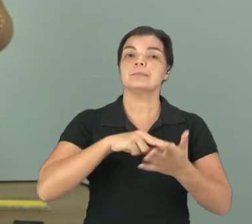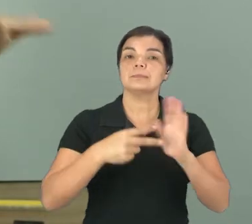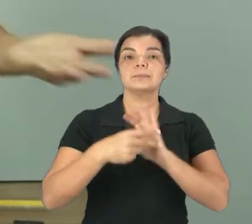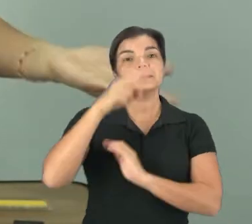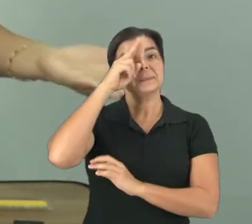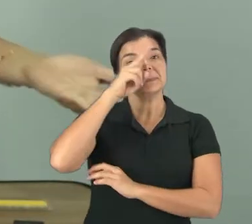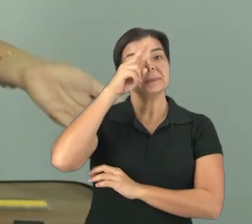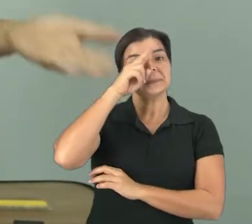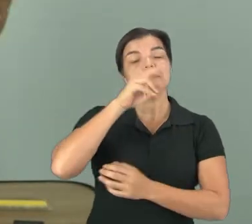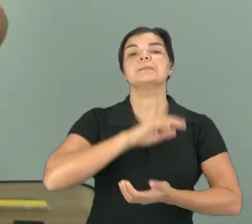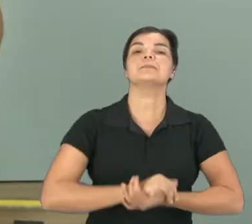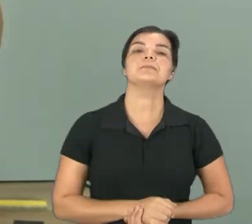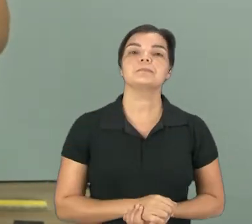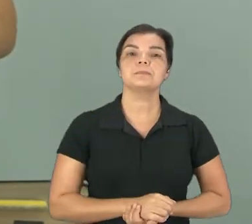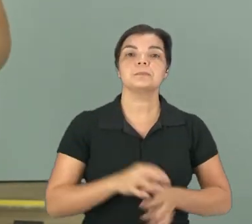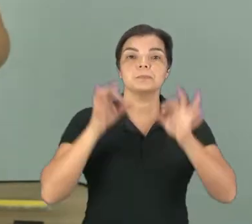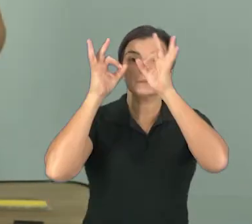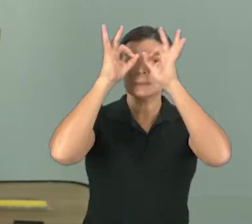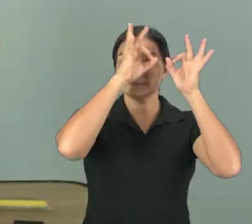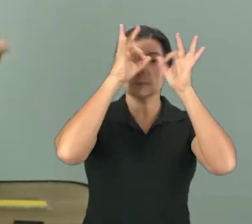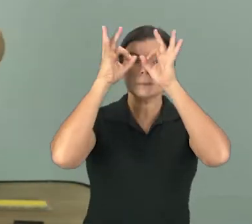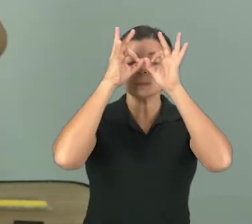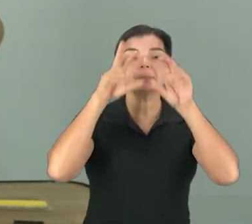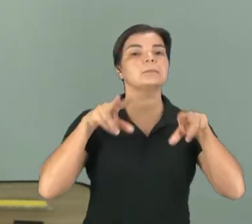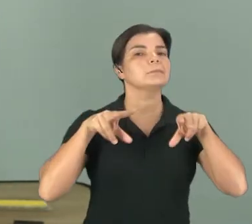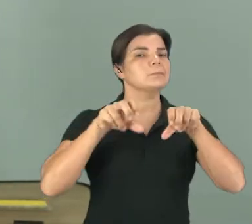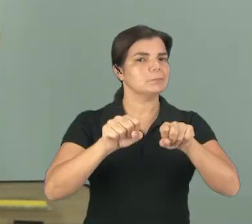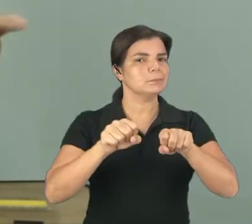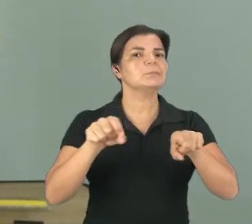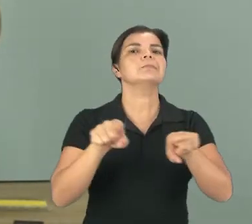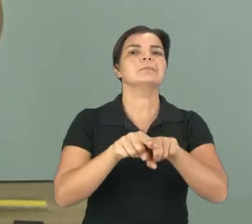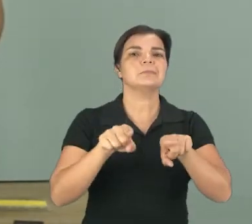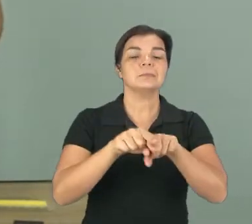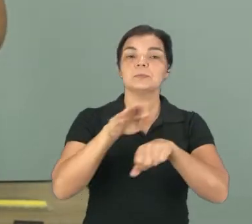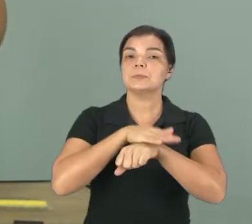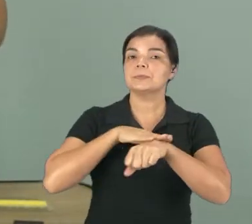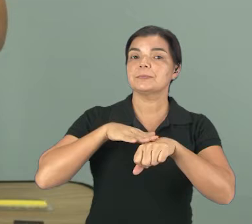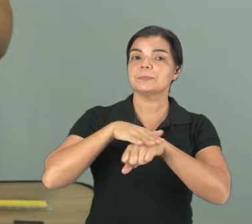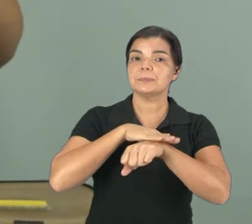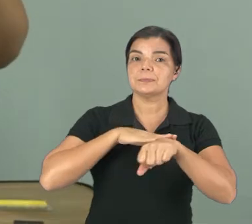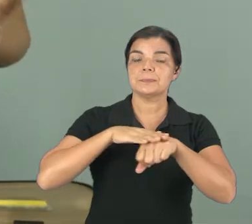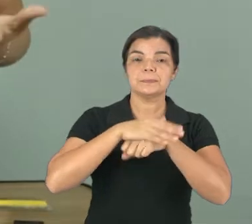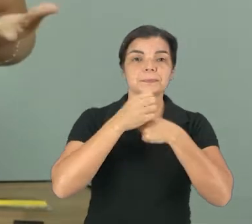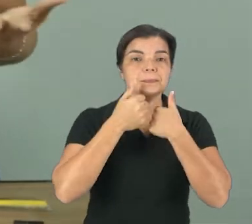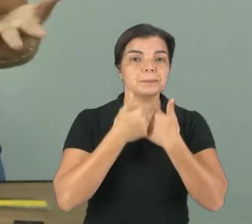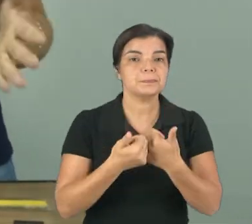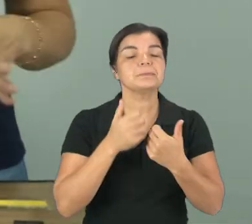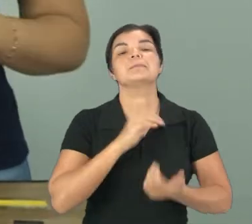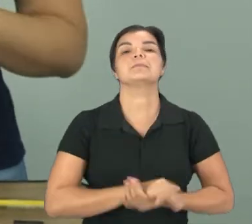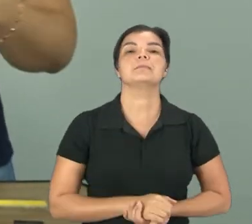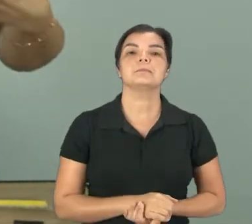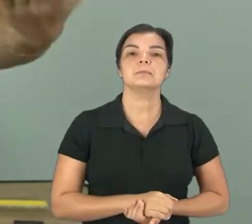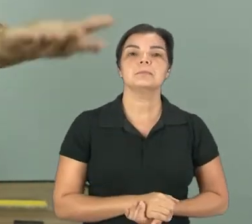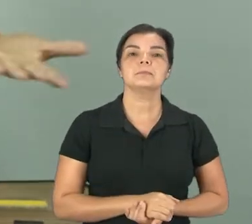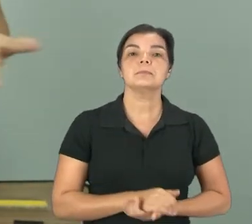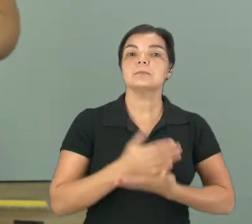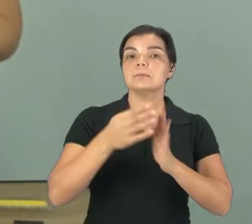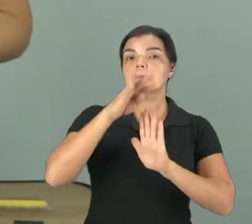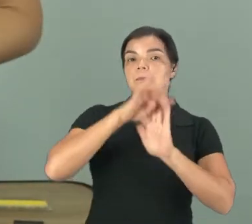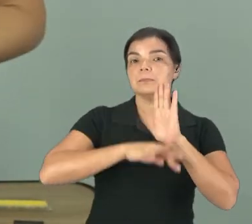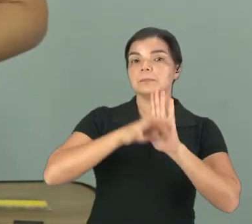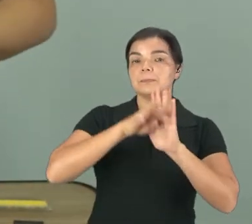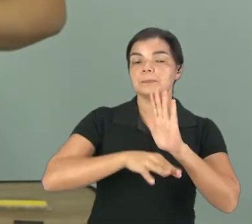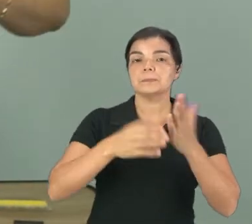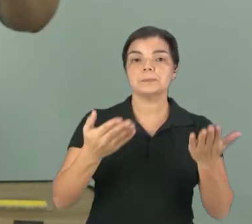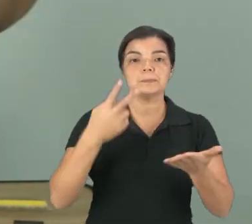história, a coruja e a águia, elas estão o quê? Conversando. Muito bem. Então vamos lá. Esse texto que